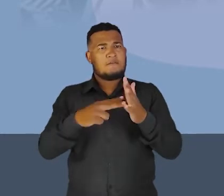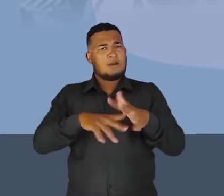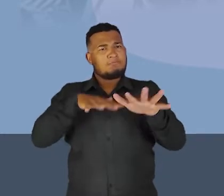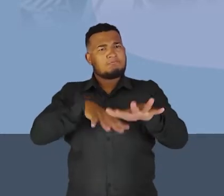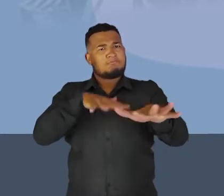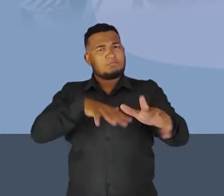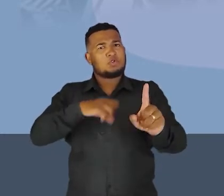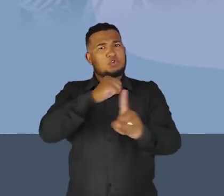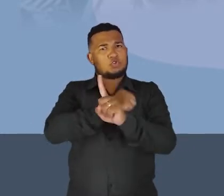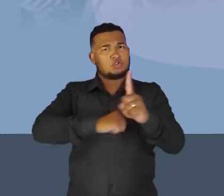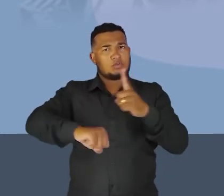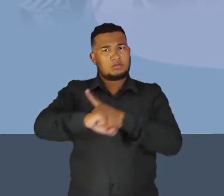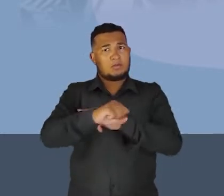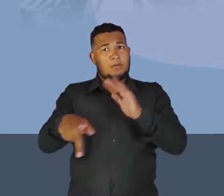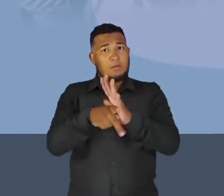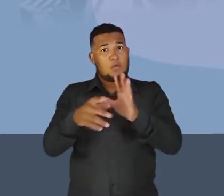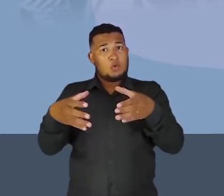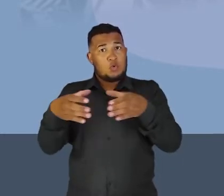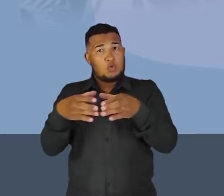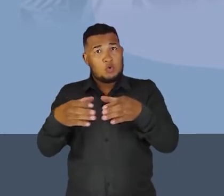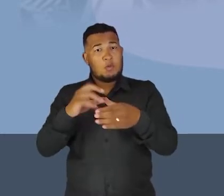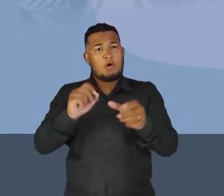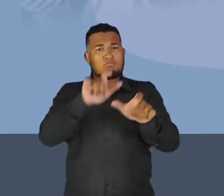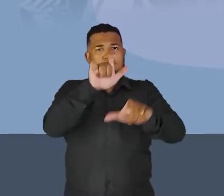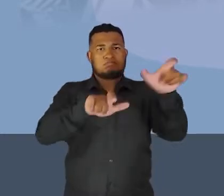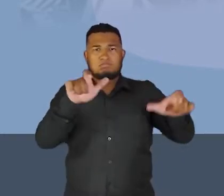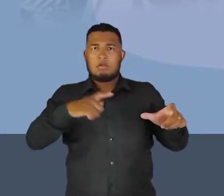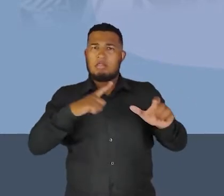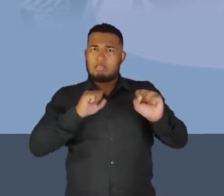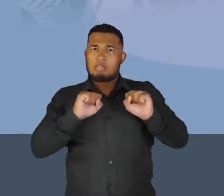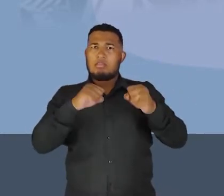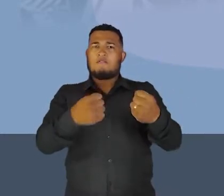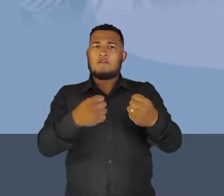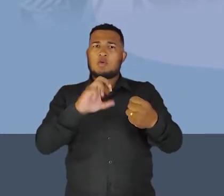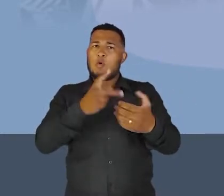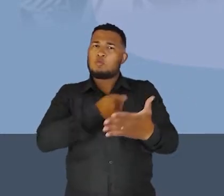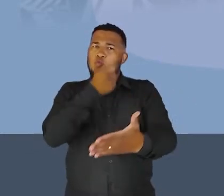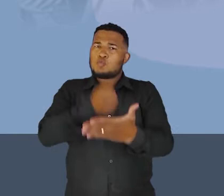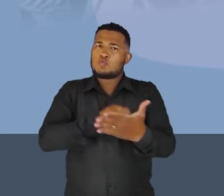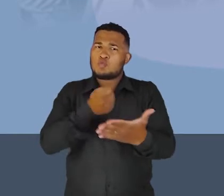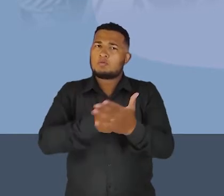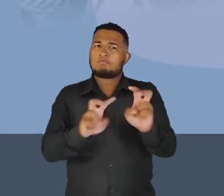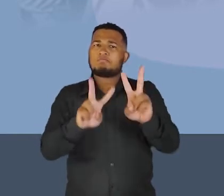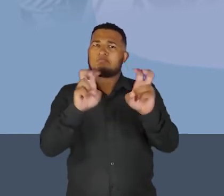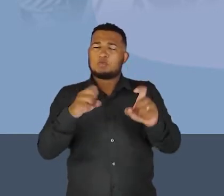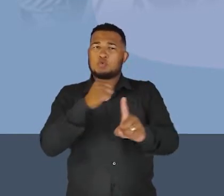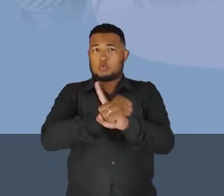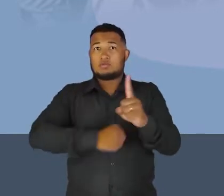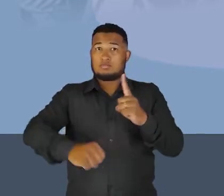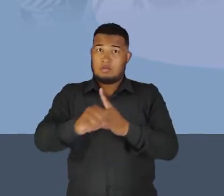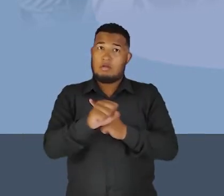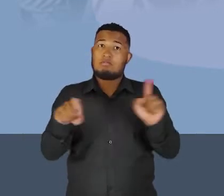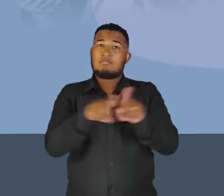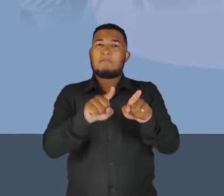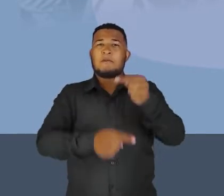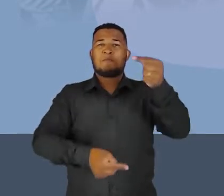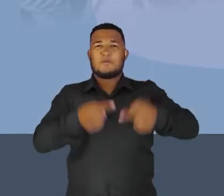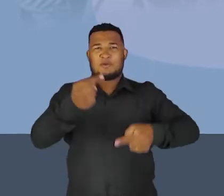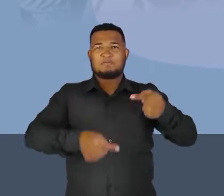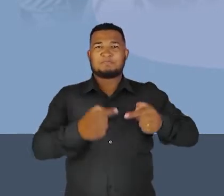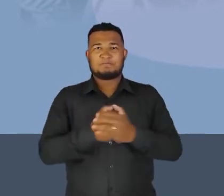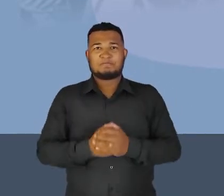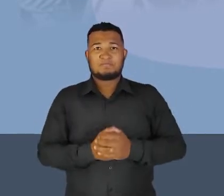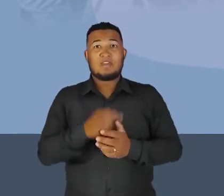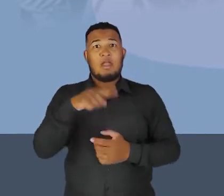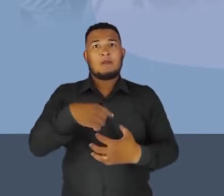são formados por grupos de indivíduos que defendem e que demandam ou que lutam por uma causa social e política, né? É uma